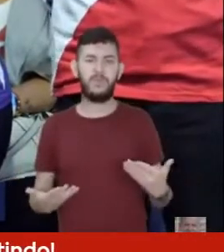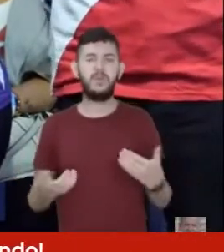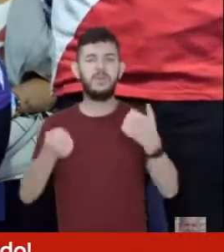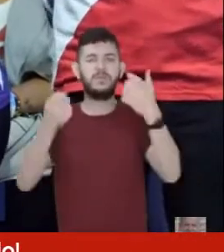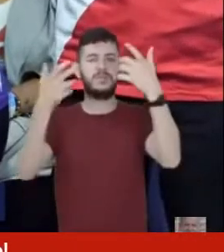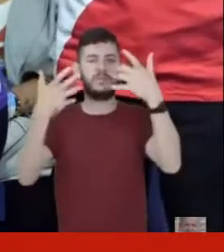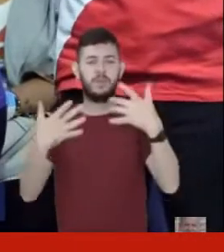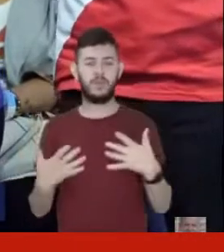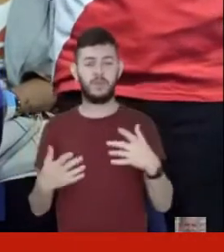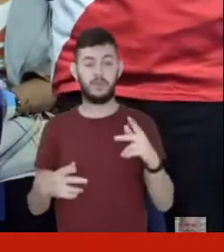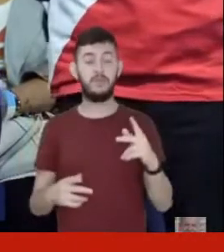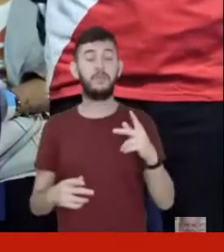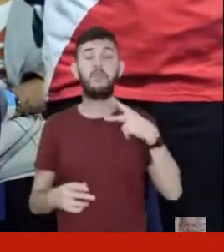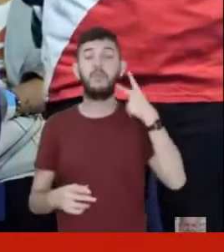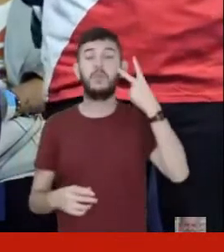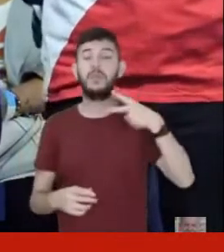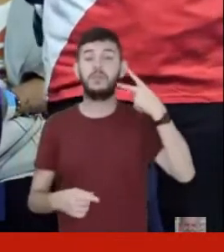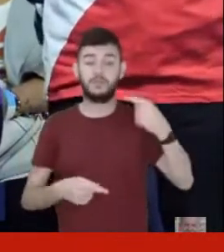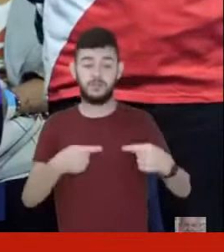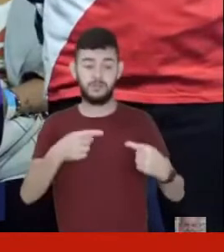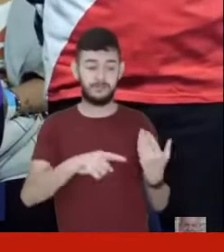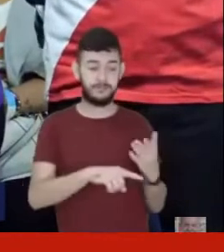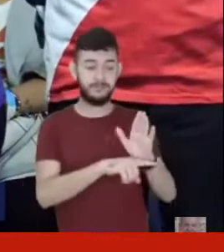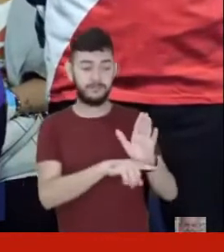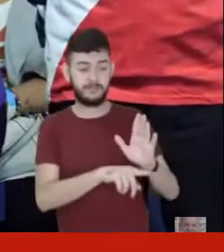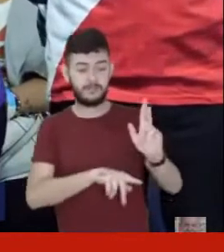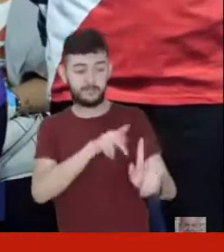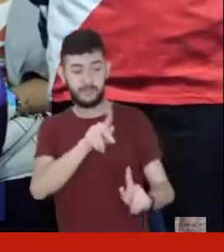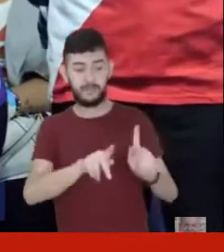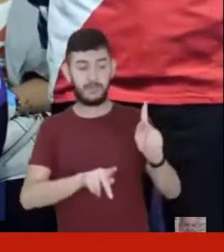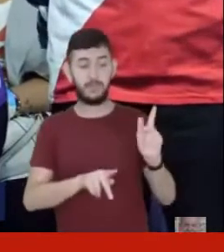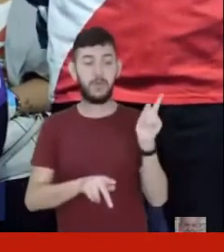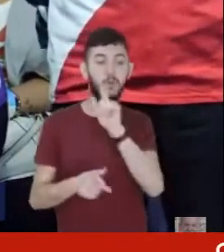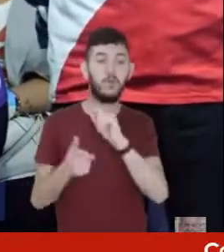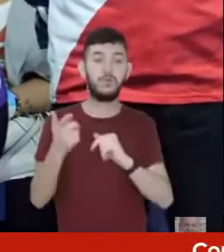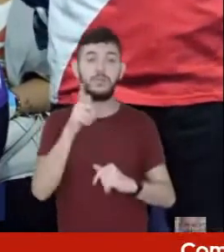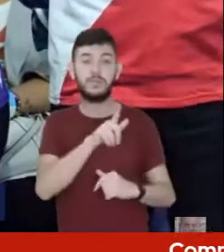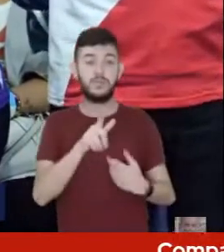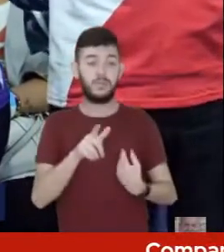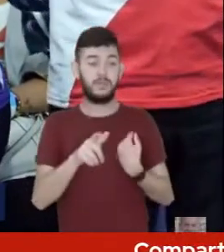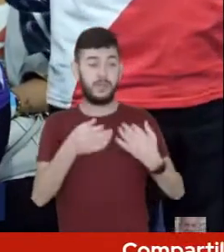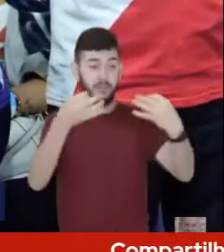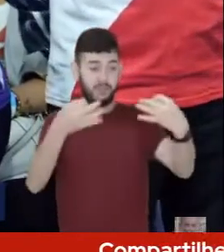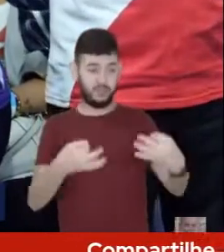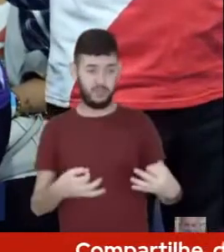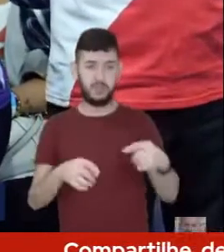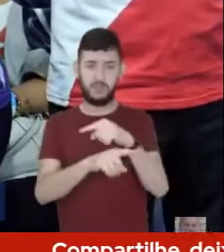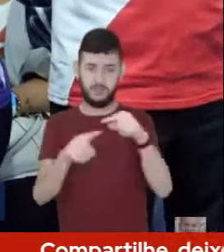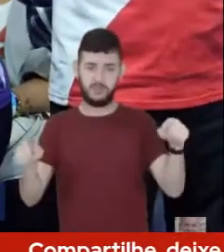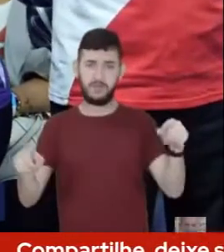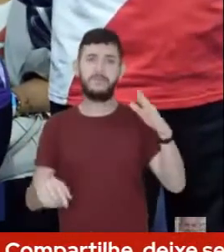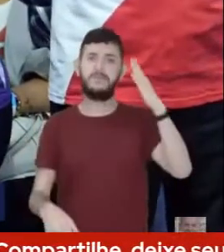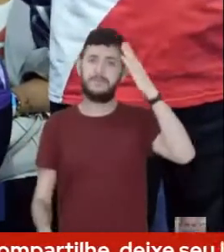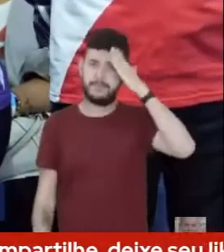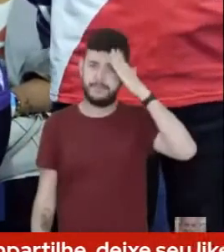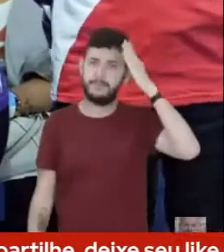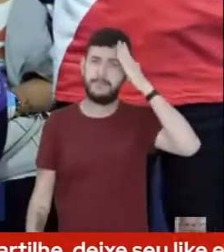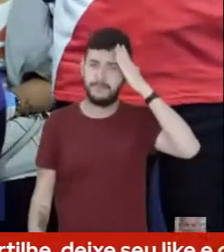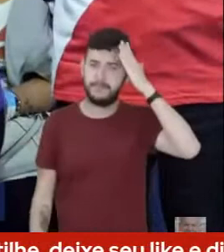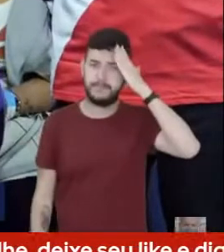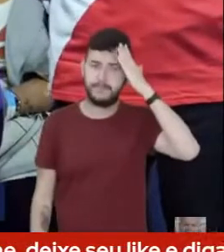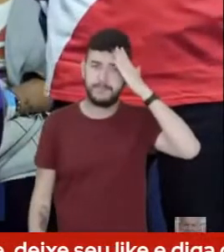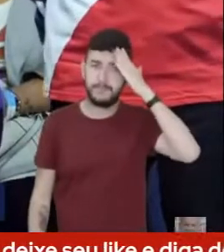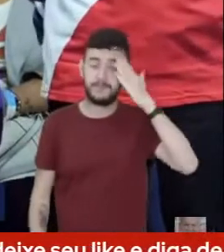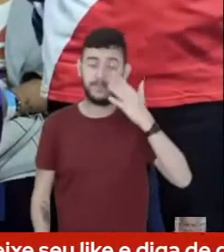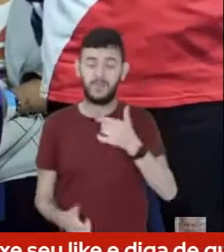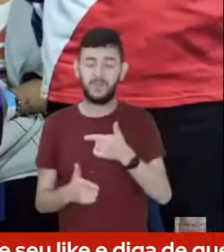precisa para ter uma vida digna, todo mundo já sabe. O grande problema é por